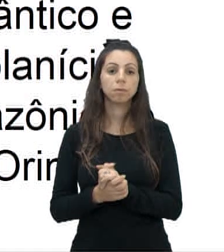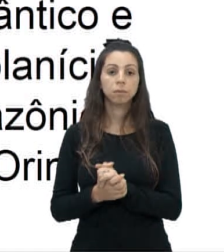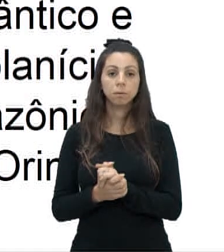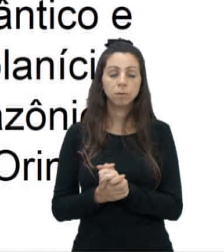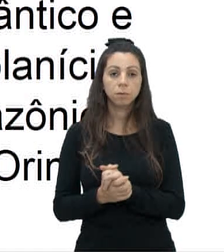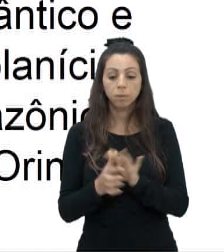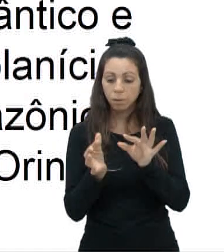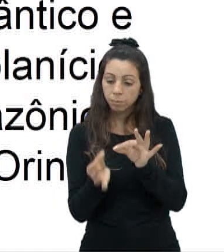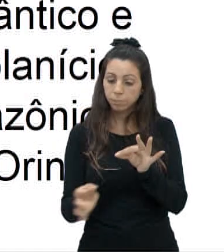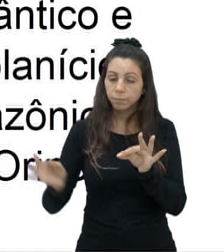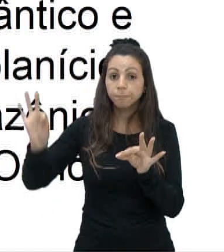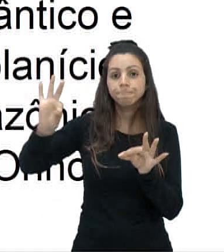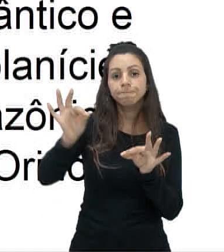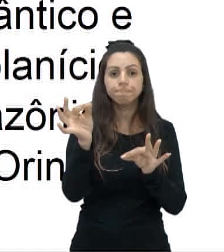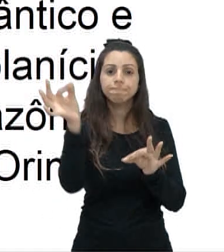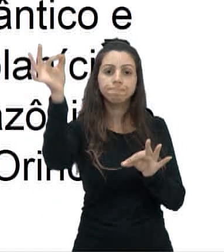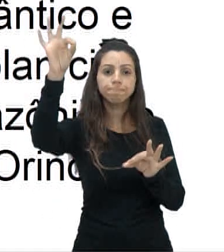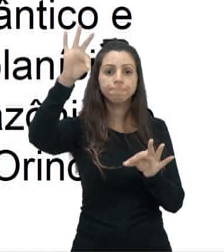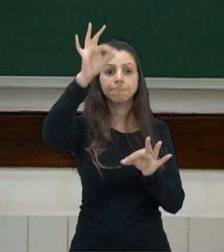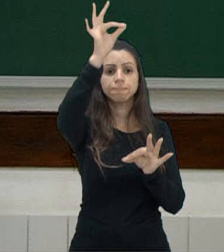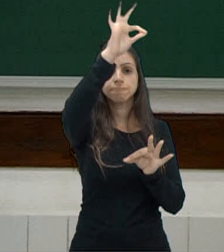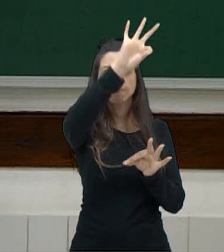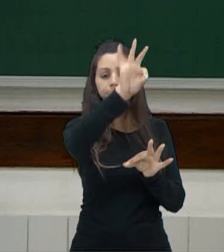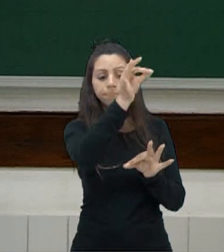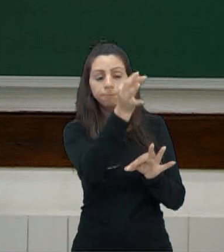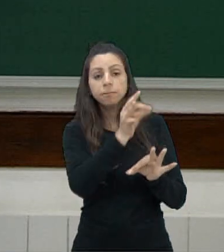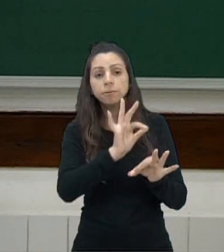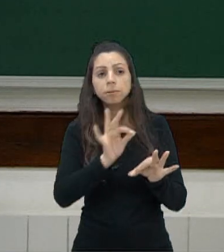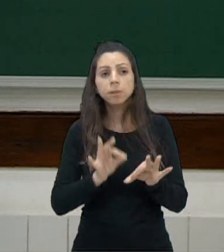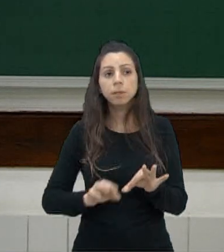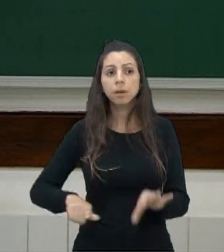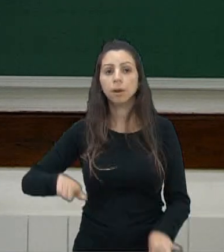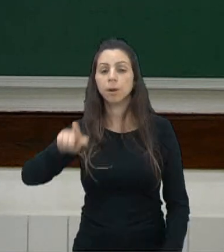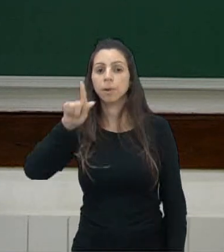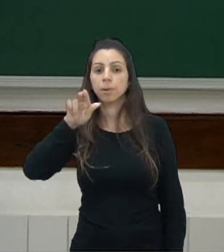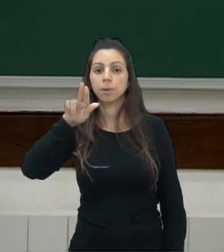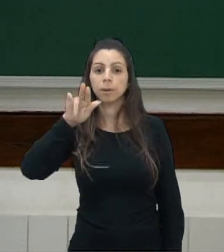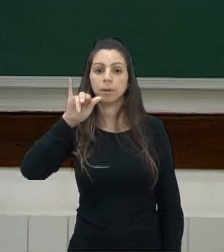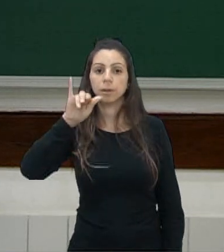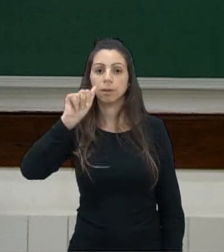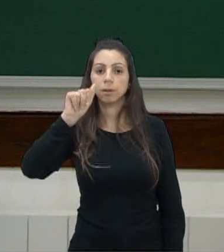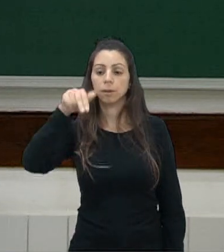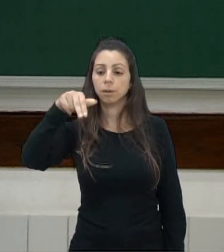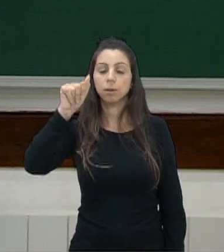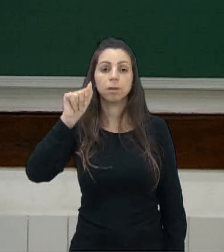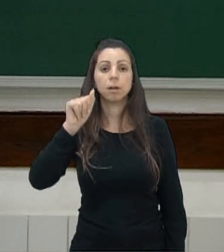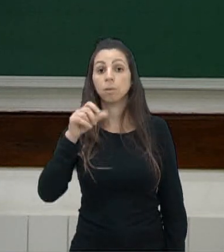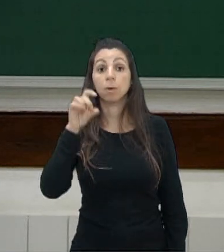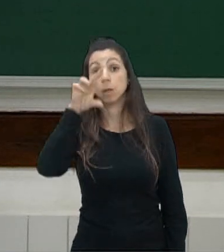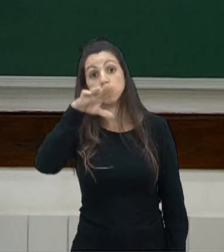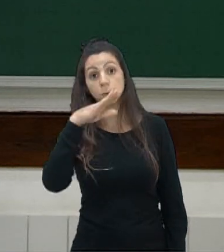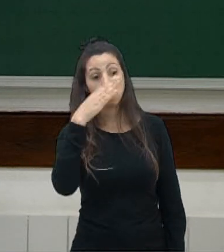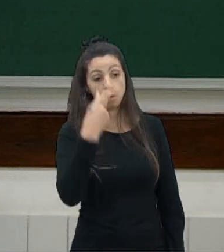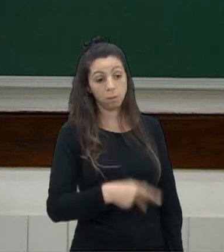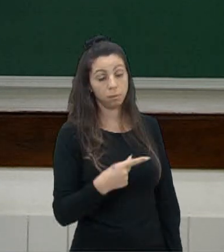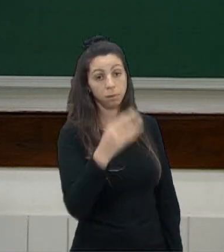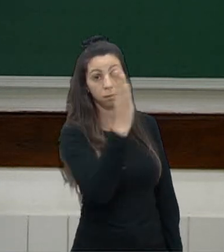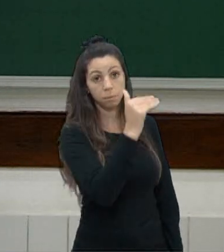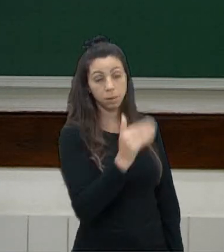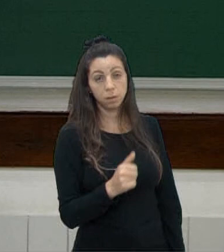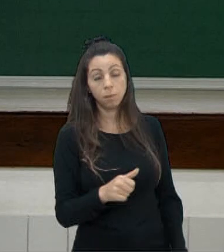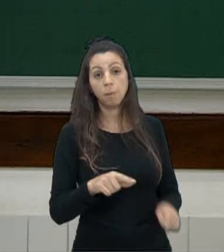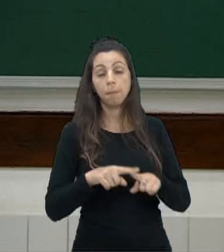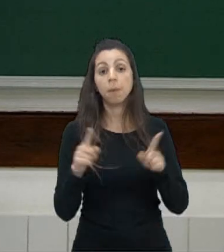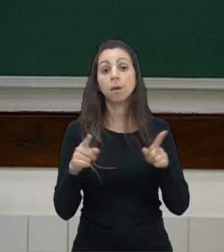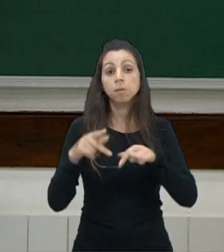das Guianas. E esse escudo das Guianas, ele não está única e exclusivamente no território brasileiro. Ele se estende